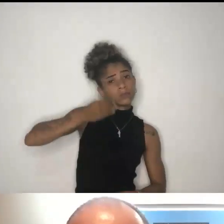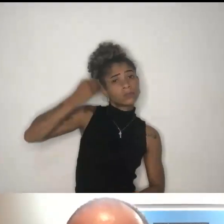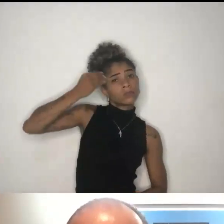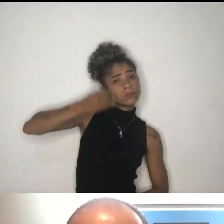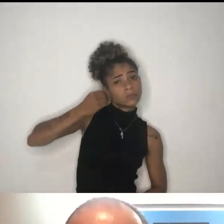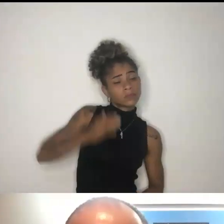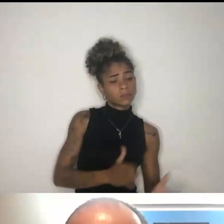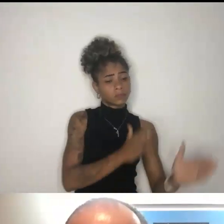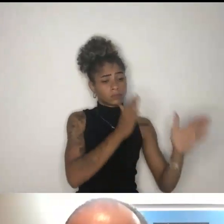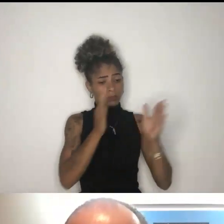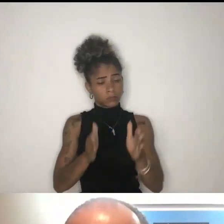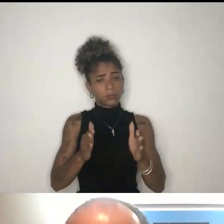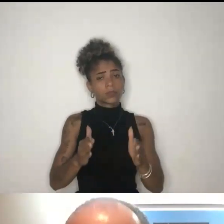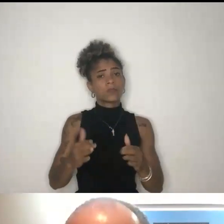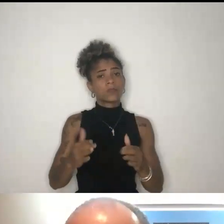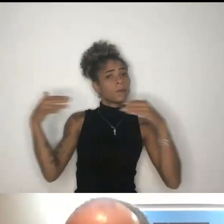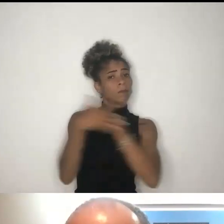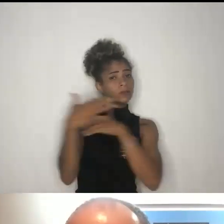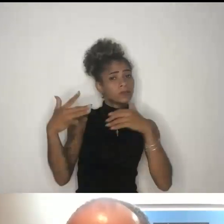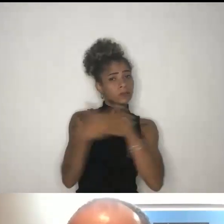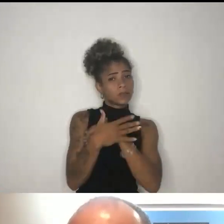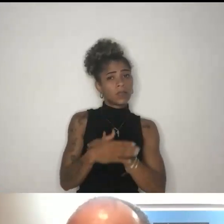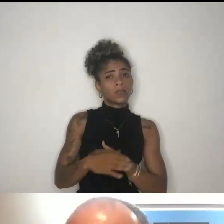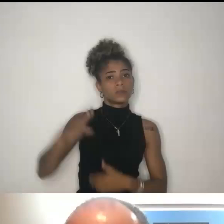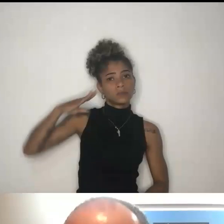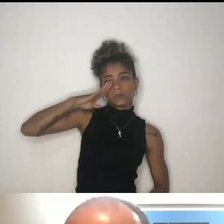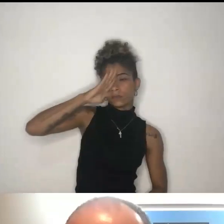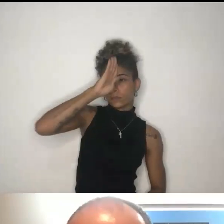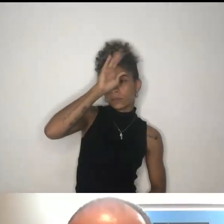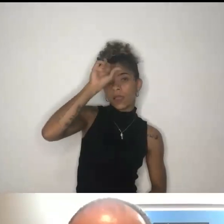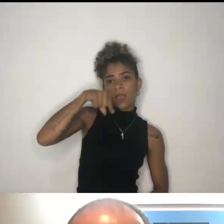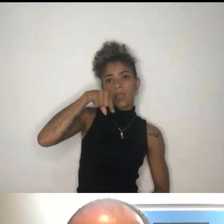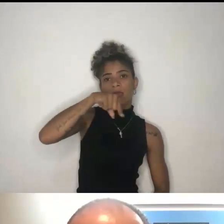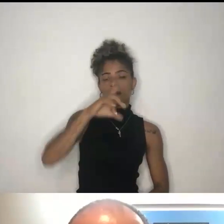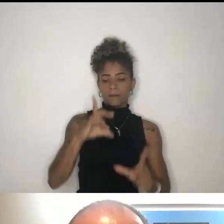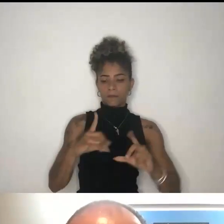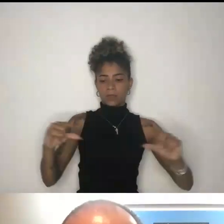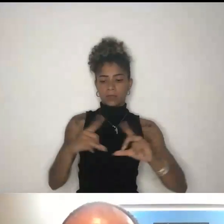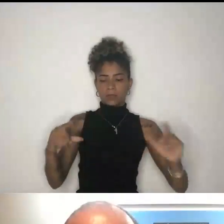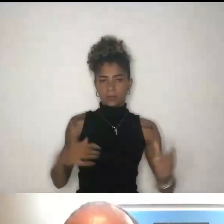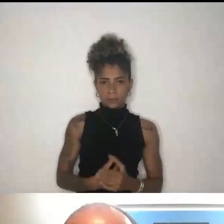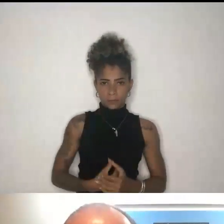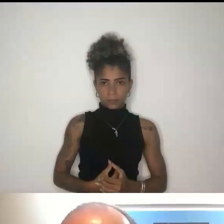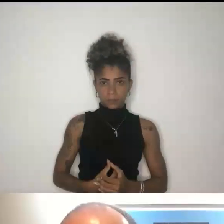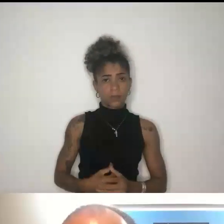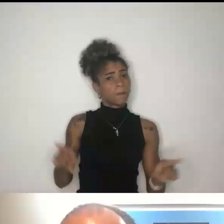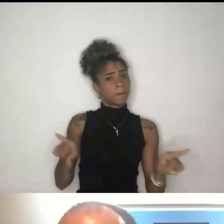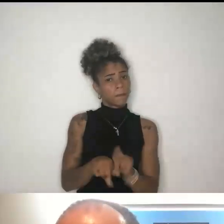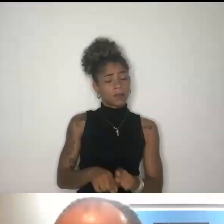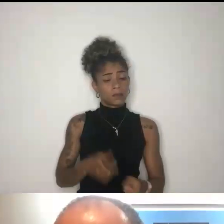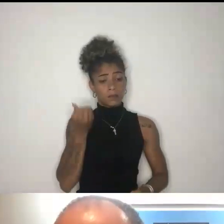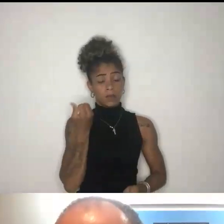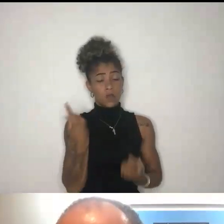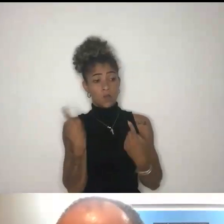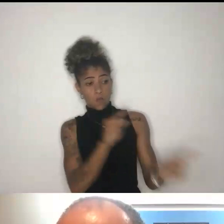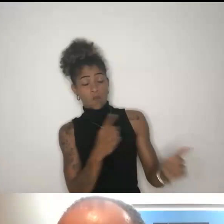de uma cidade muito bolsonarista que ainda é Brasília né E de tudo que tava jogando contra a gente